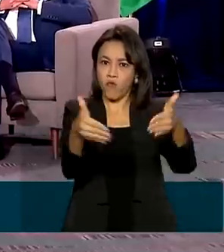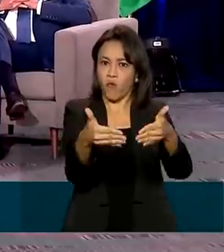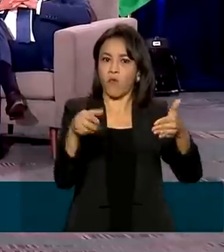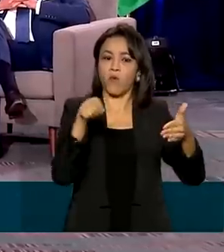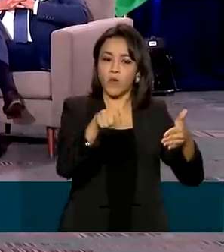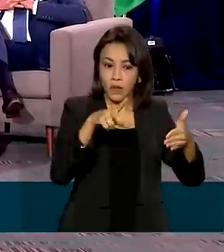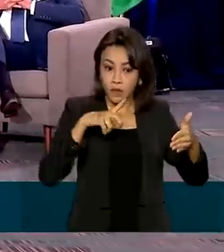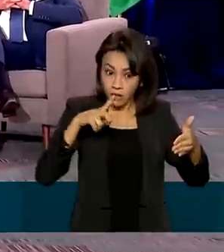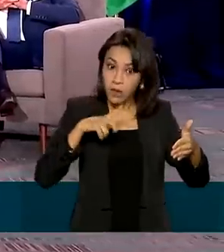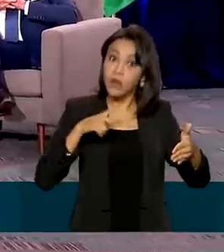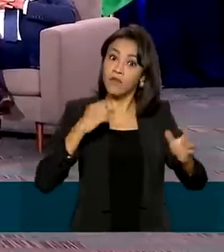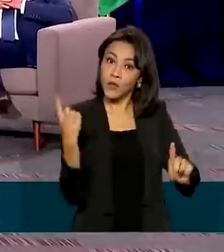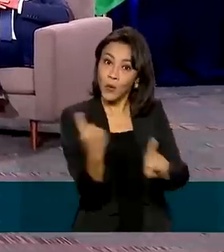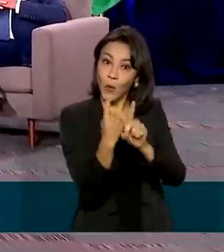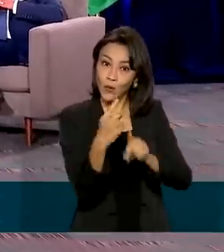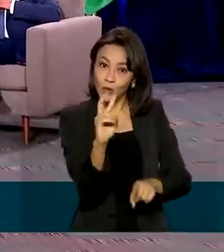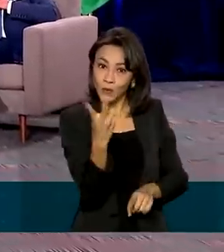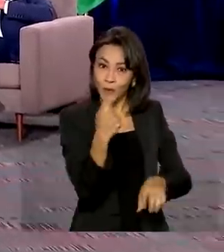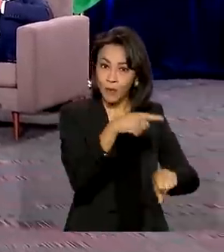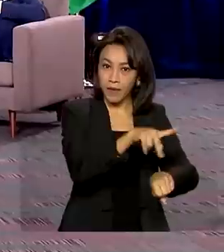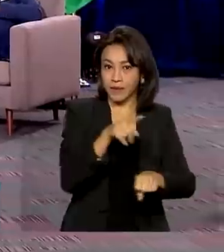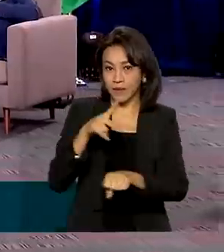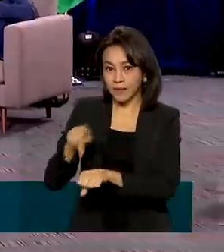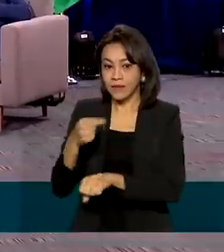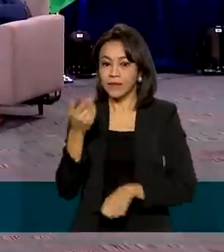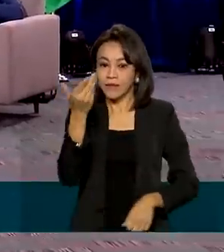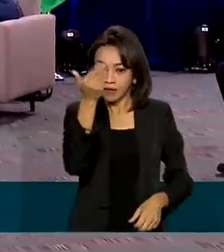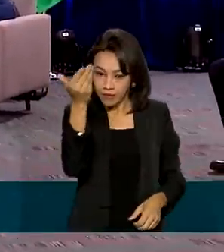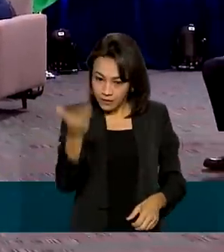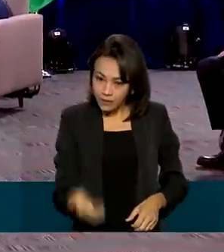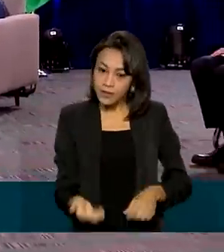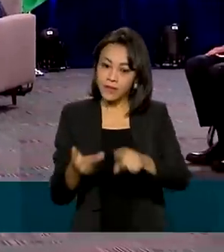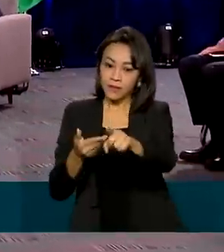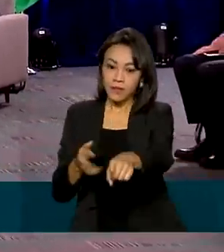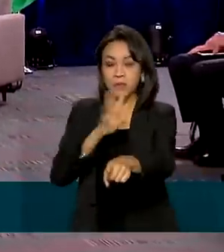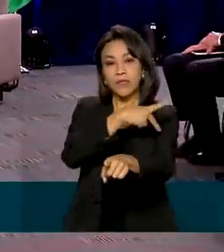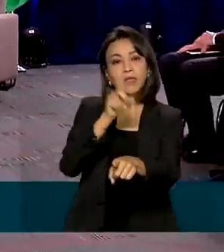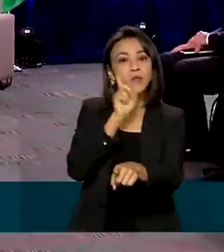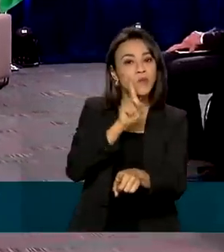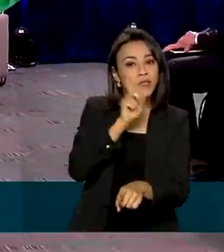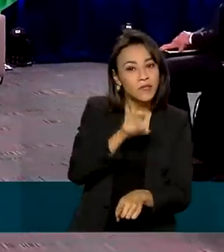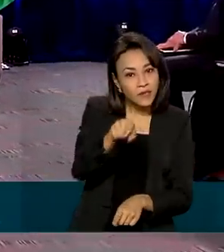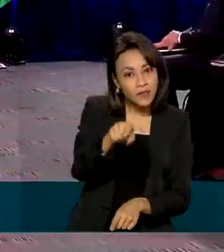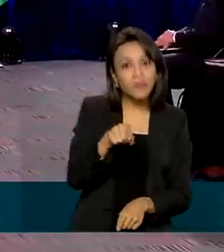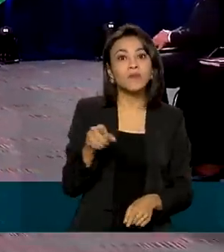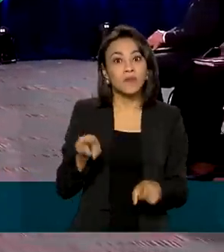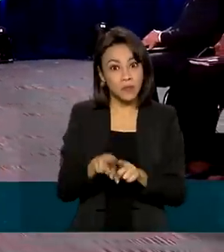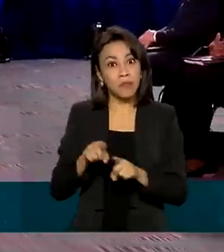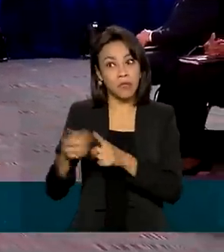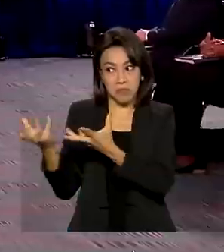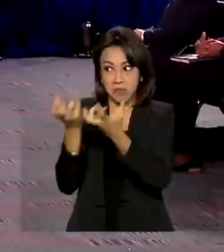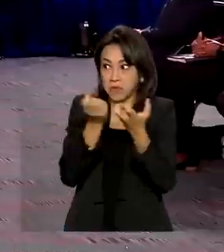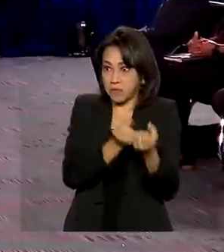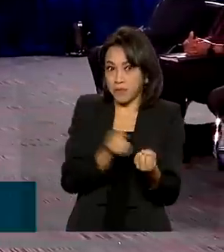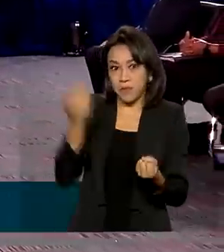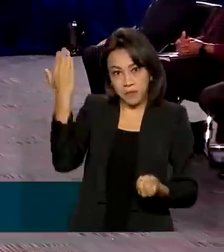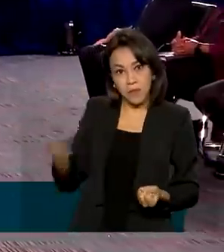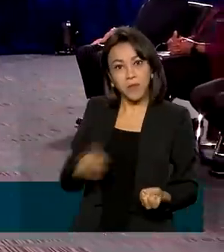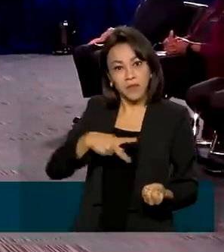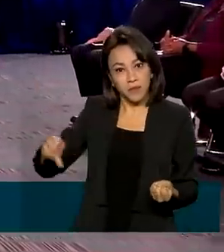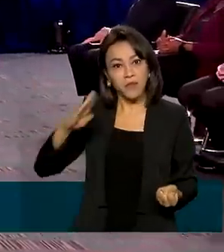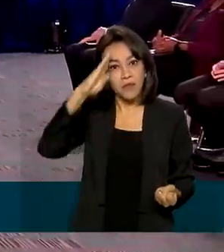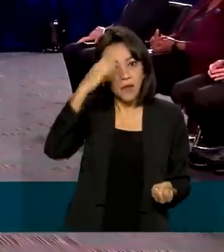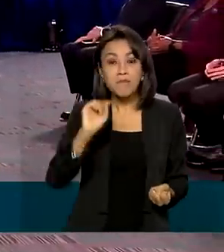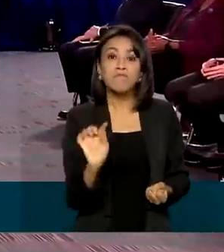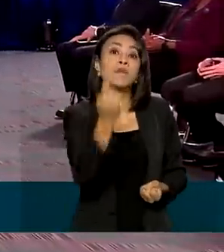houve espaço para encontros bilaterais. O presidente norte-americano, Joe Biden, recebeu o presidente Jair Bolsonaro. Foi a primeira